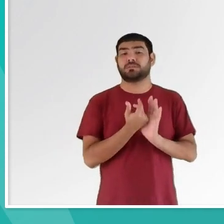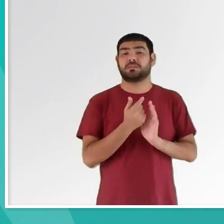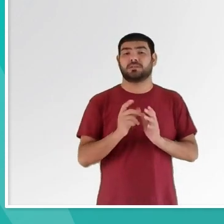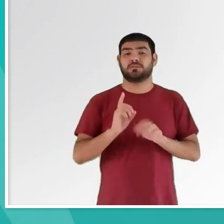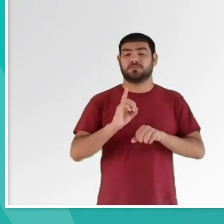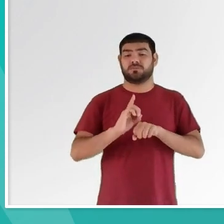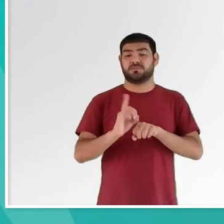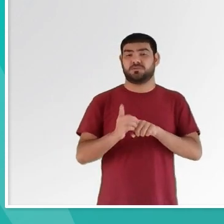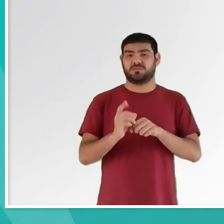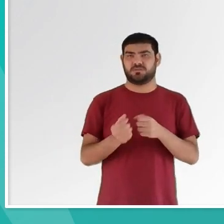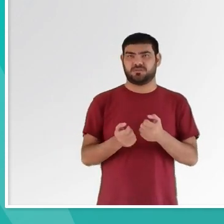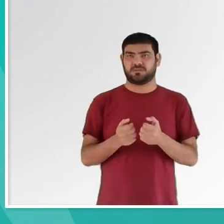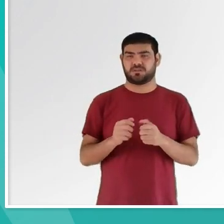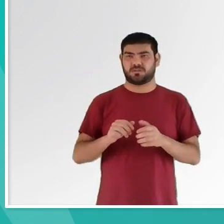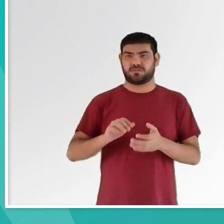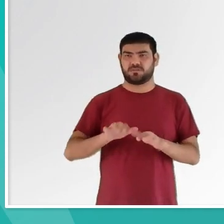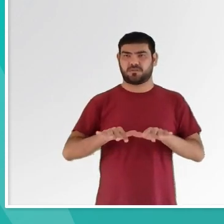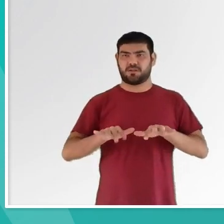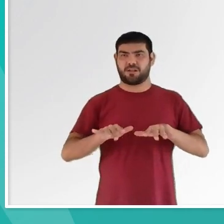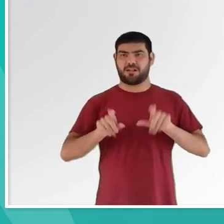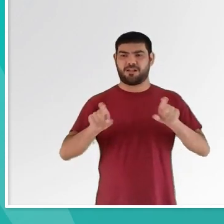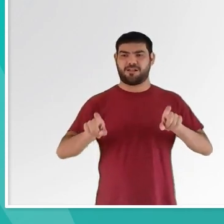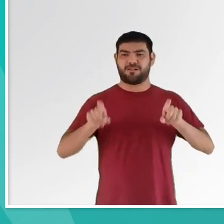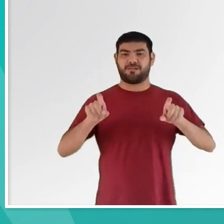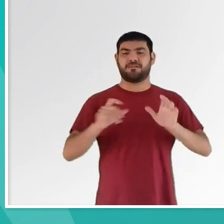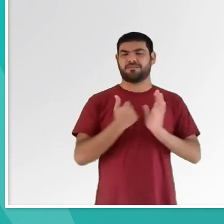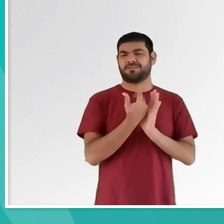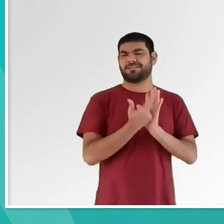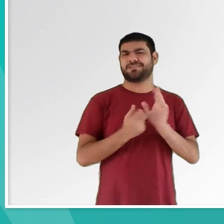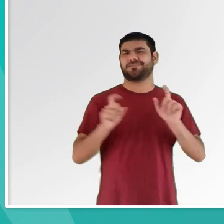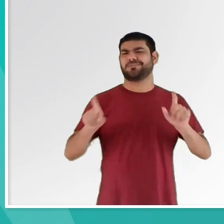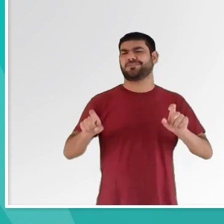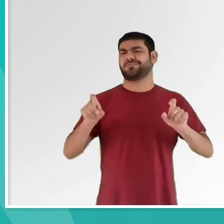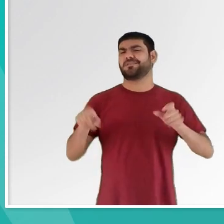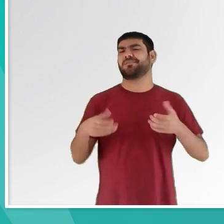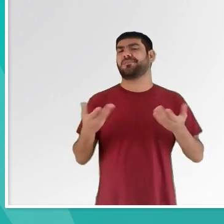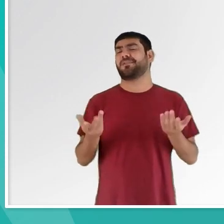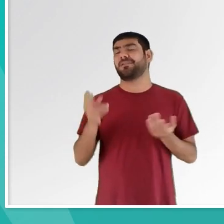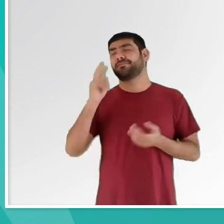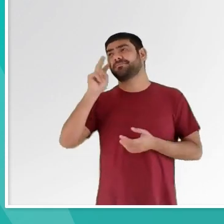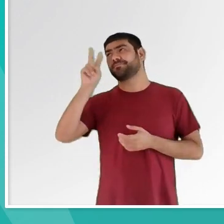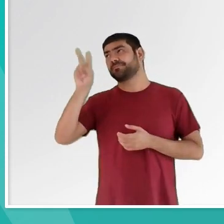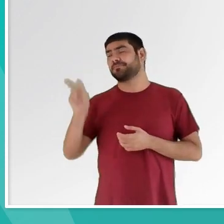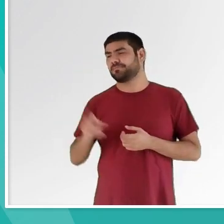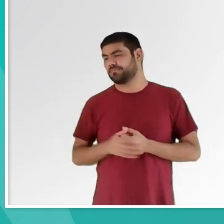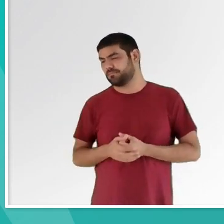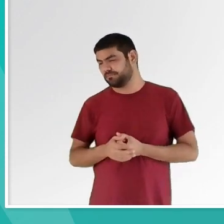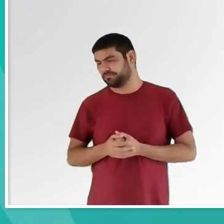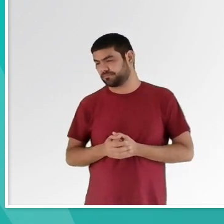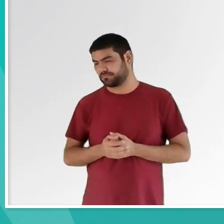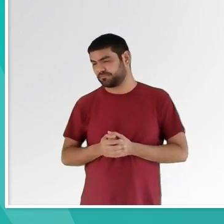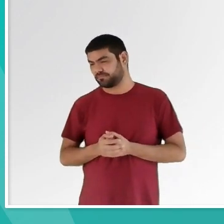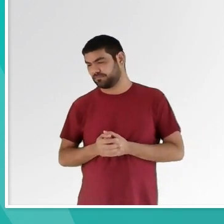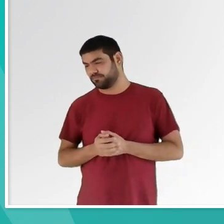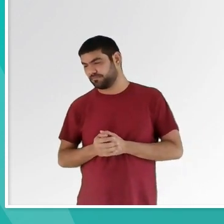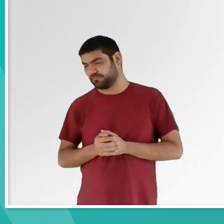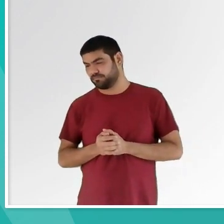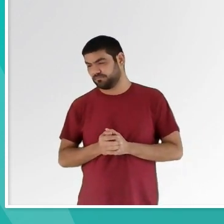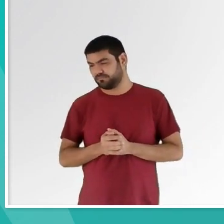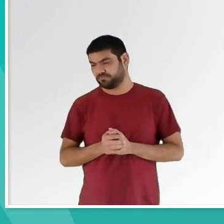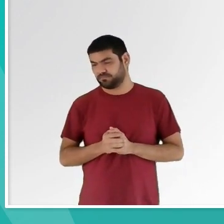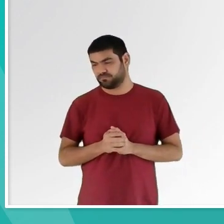tá? E aí o que é o desenho digital? O desenho digital é uma técnica de ilustração utilizada